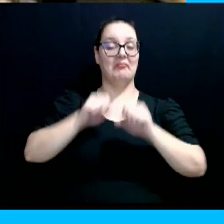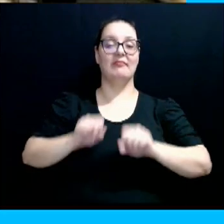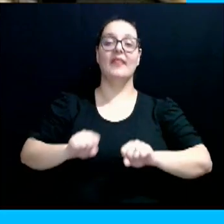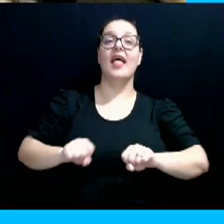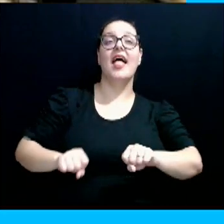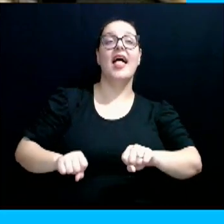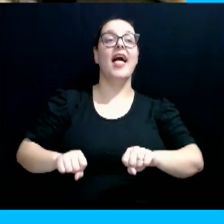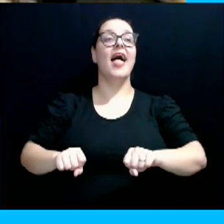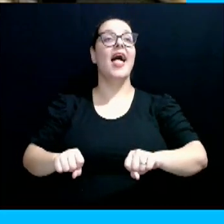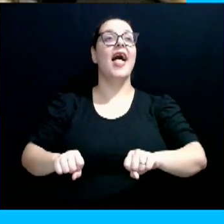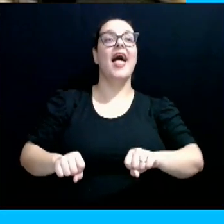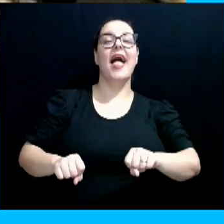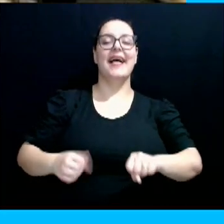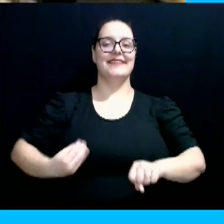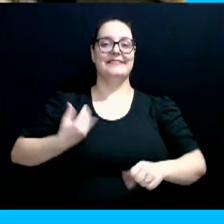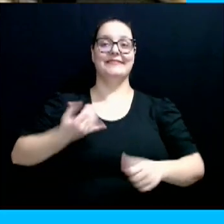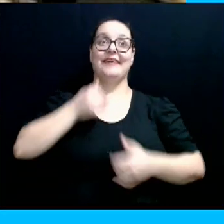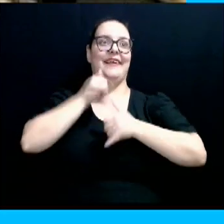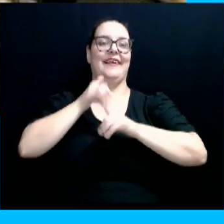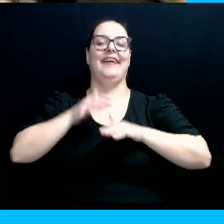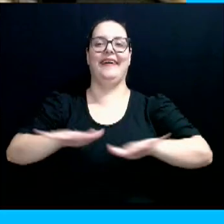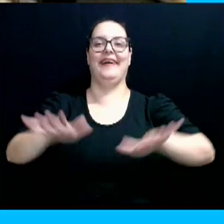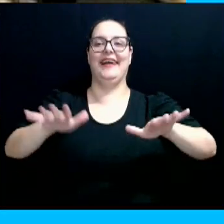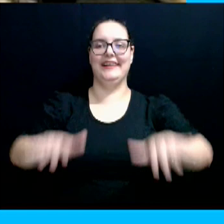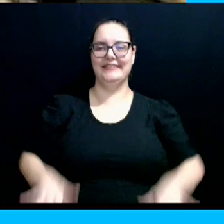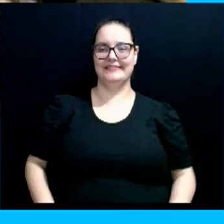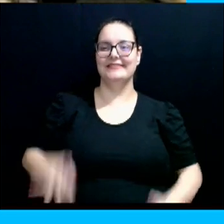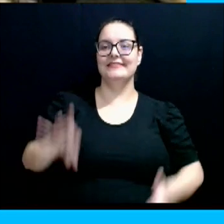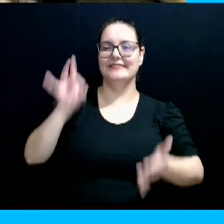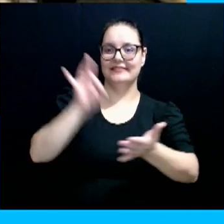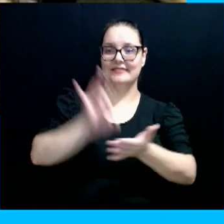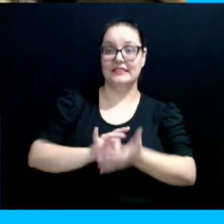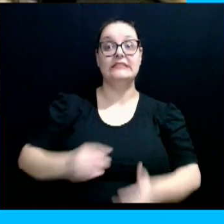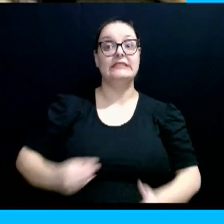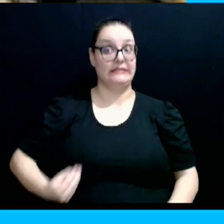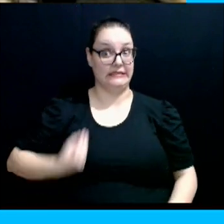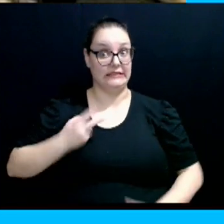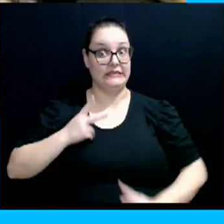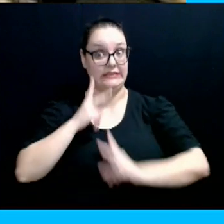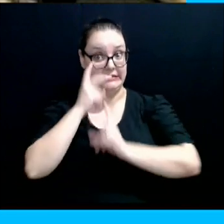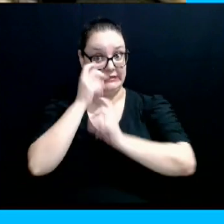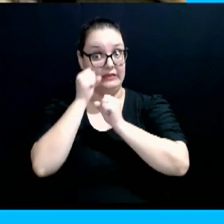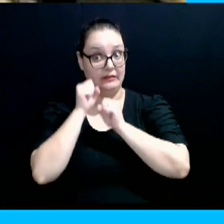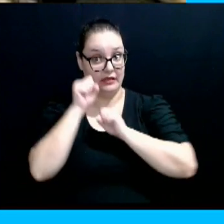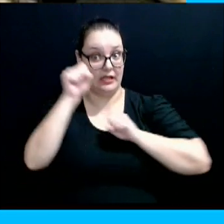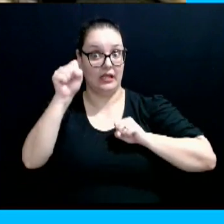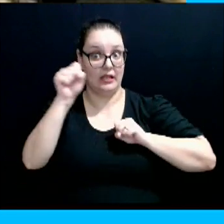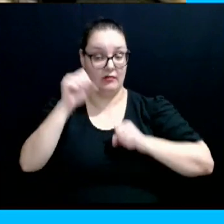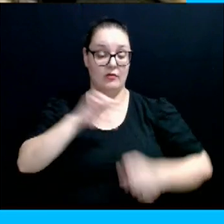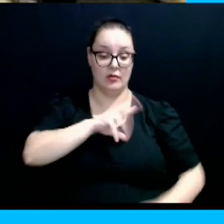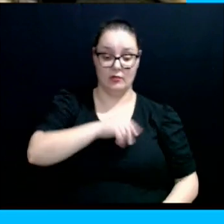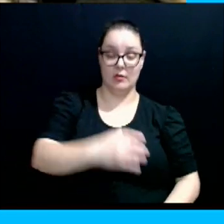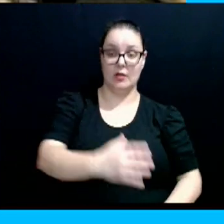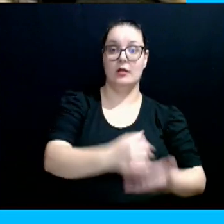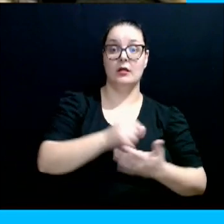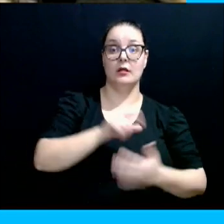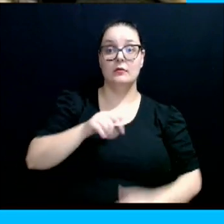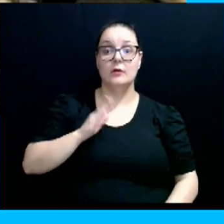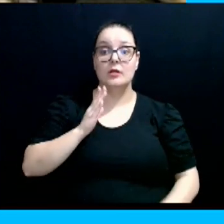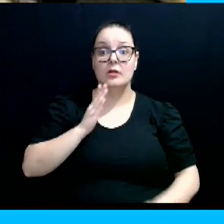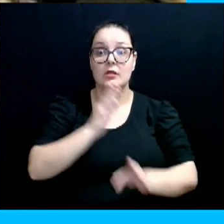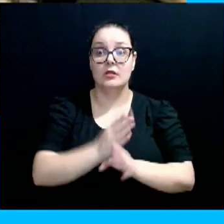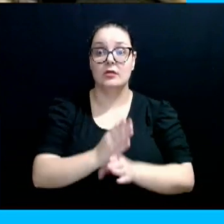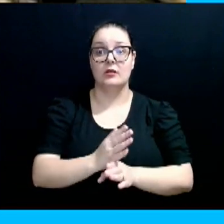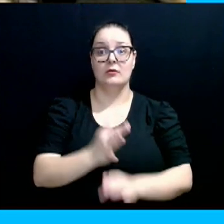para gastar. Ele é um verdadeiro sobrevivente. Foi resgatado pelo SAMU Animal após ser encontrado com uma lesão grave